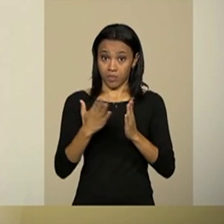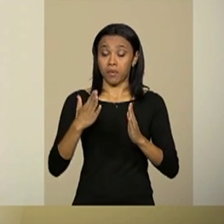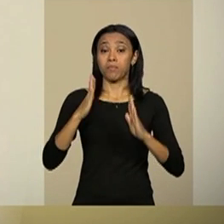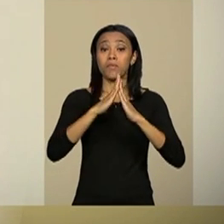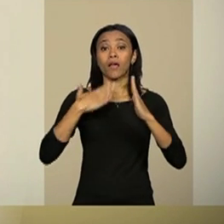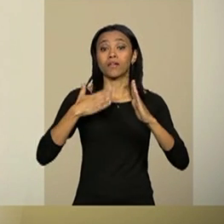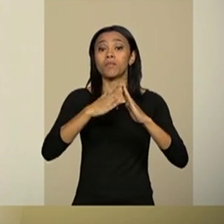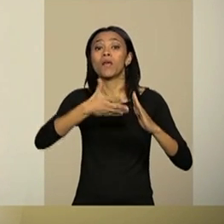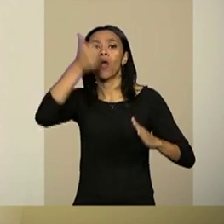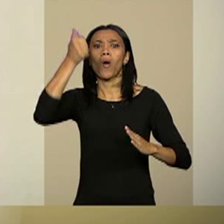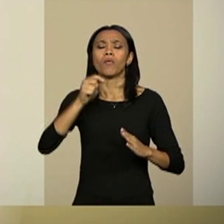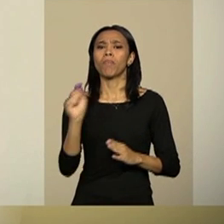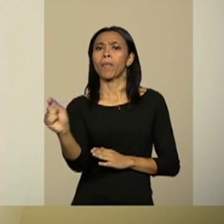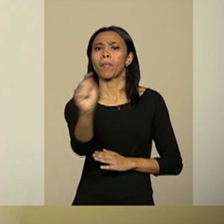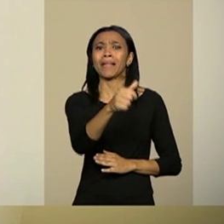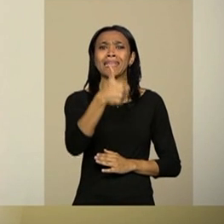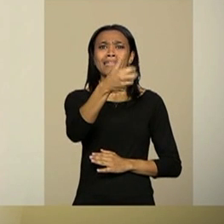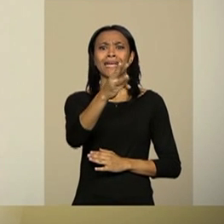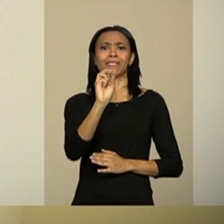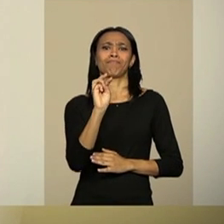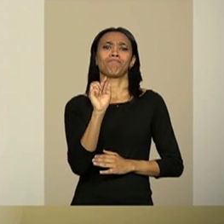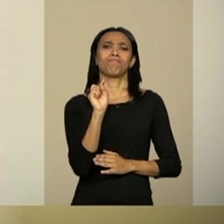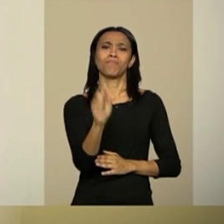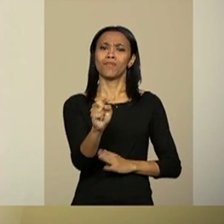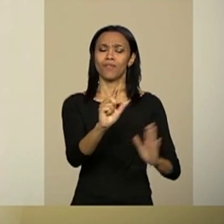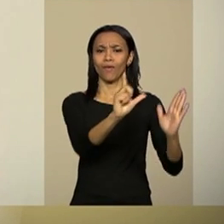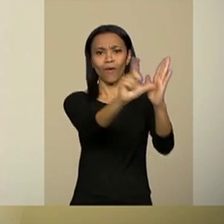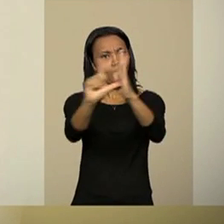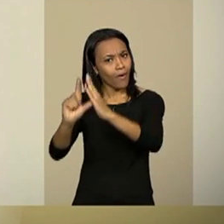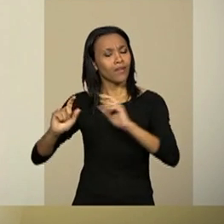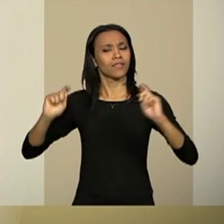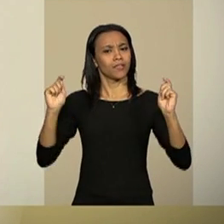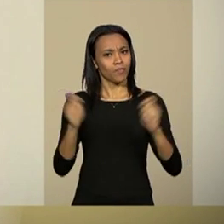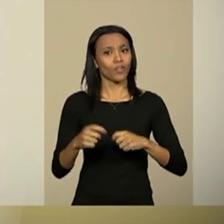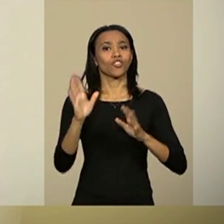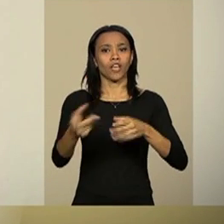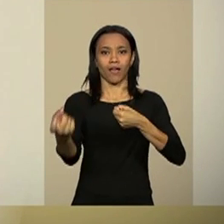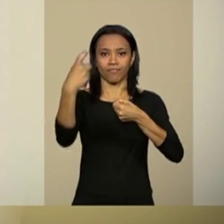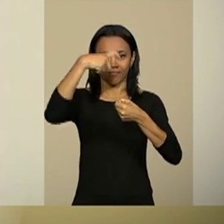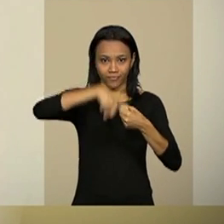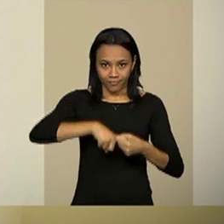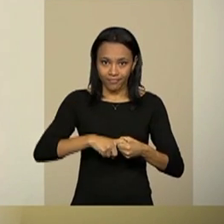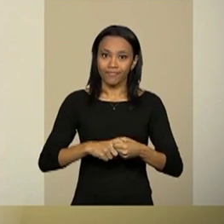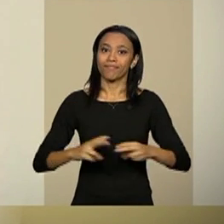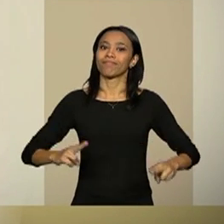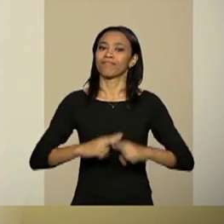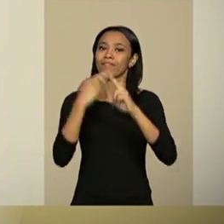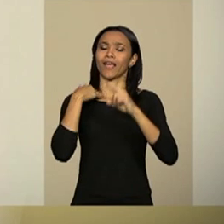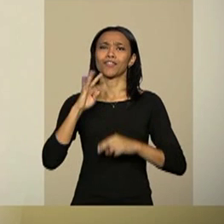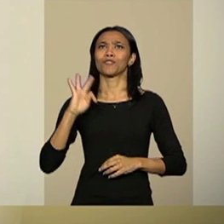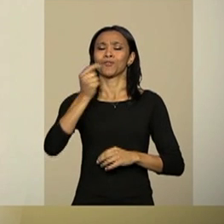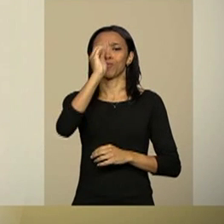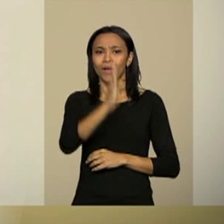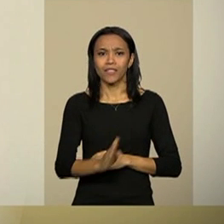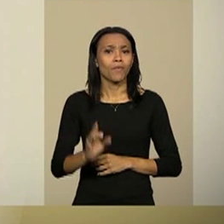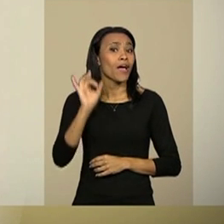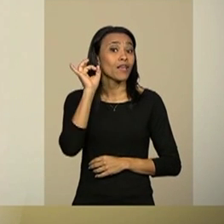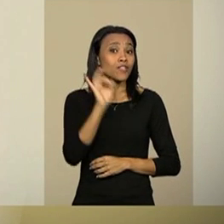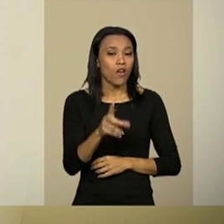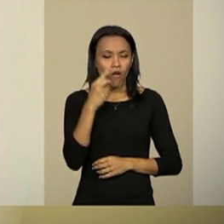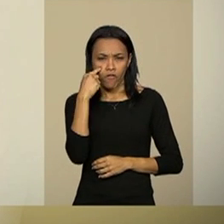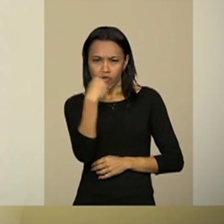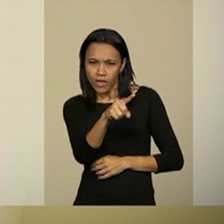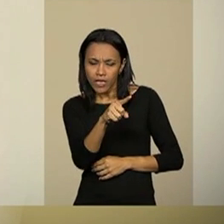usado em mais de 13 mil lojas 13 mil lojas credenciadas pela caixa em todo o brasil é só observar